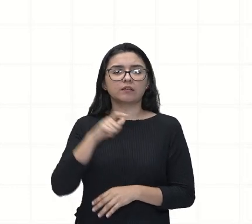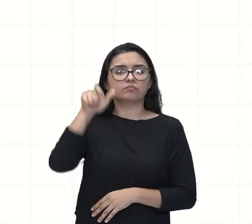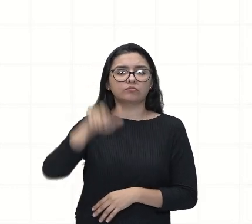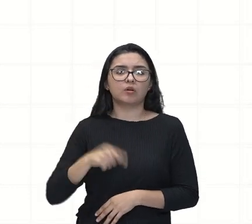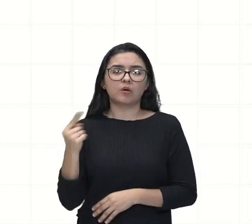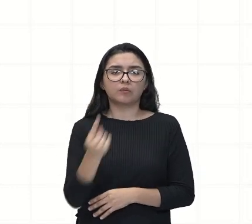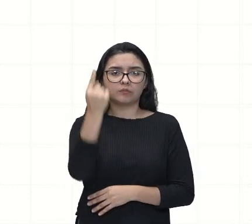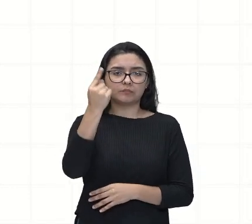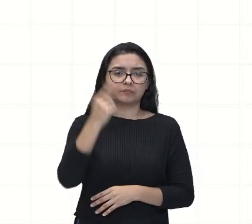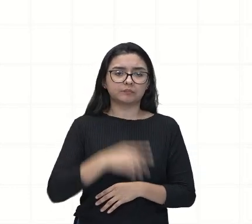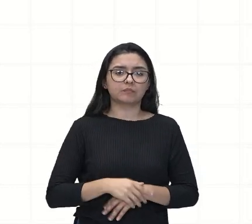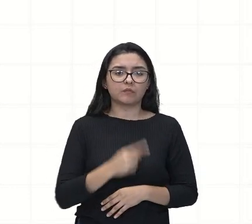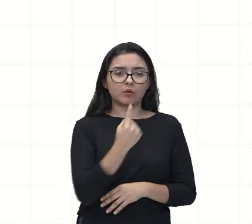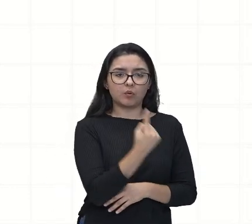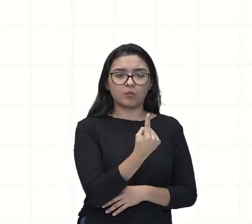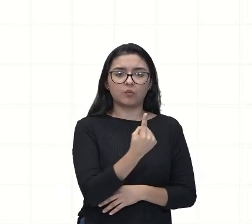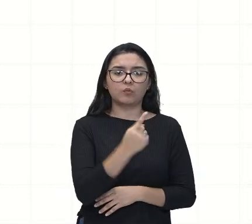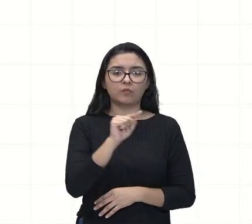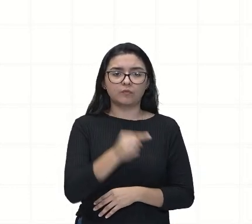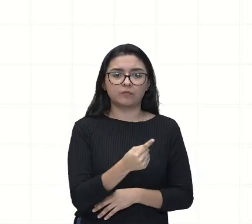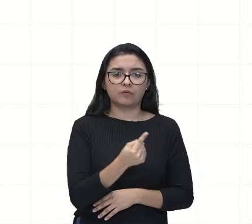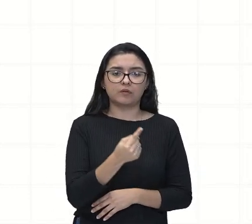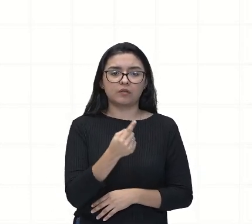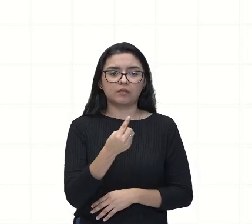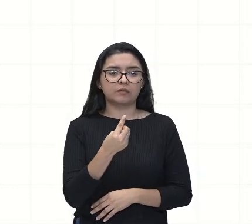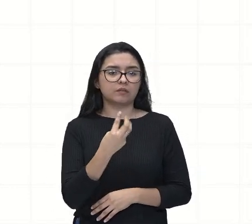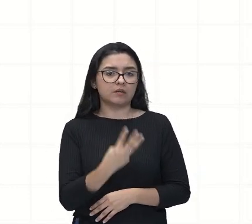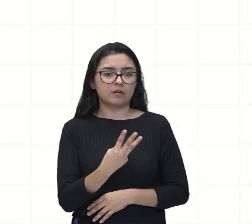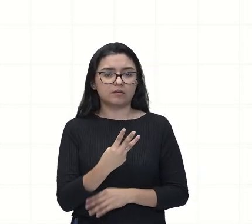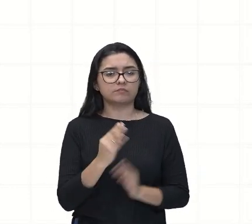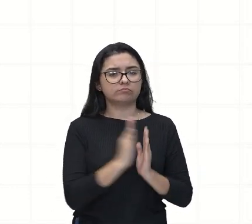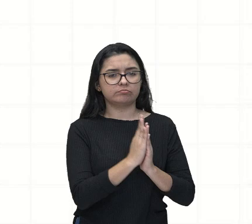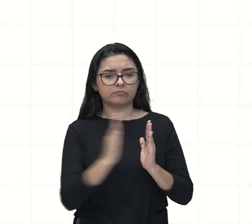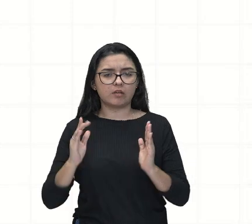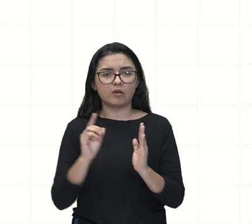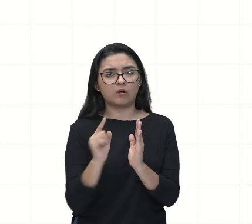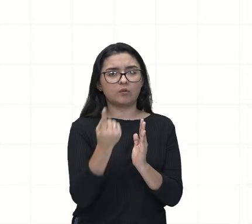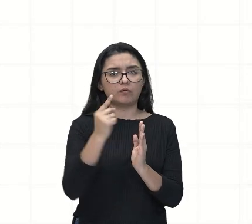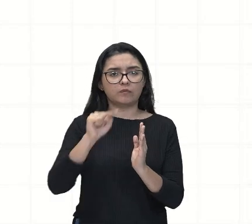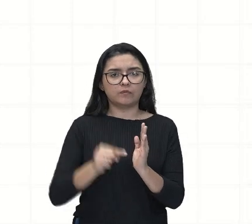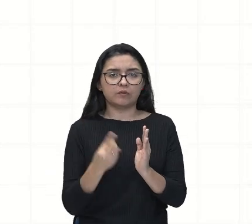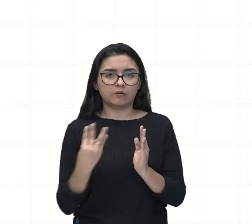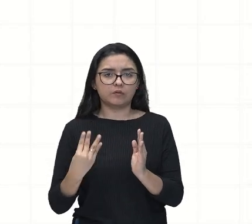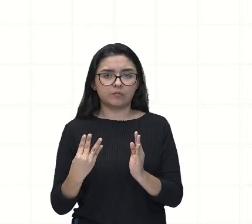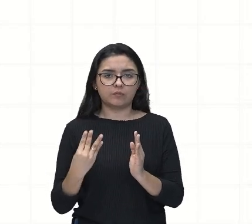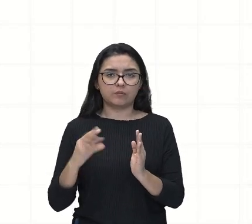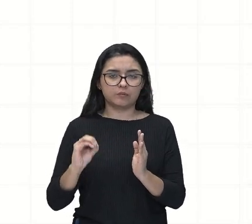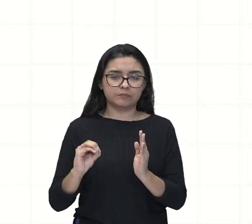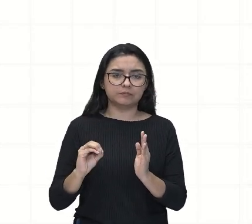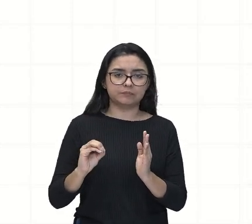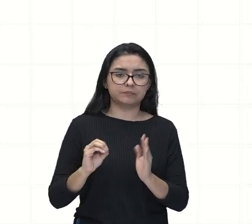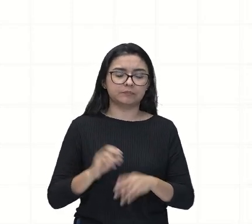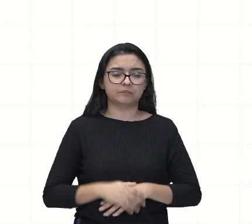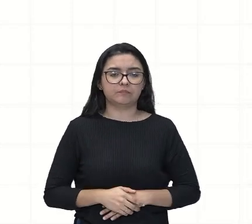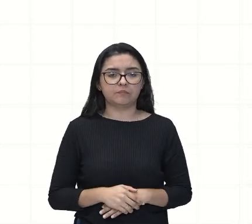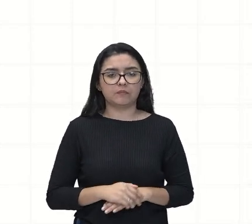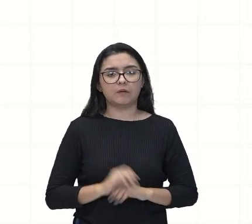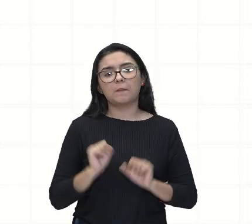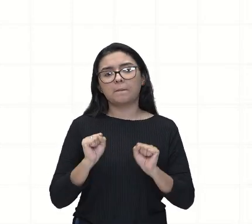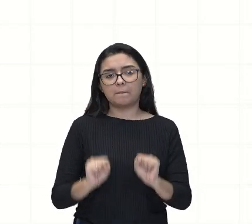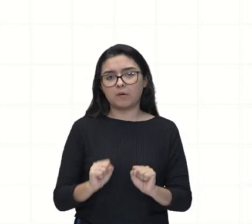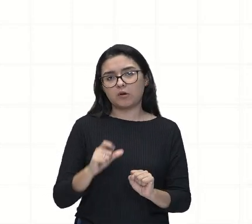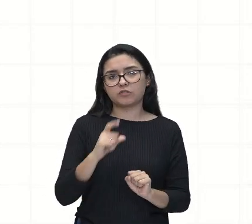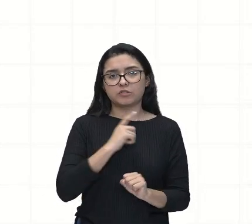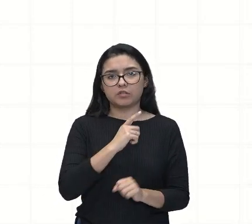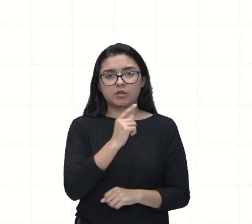entre 1,3 e 1,4, ou seja, entre 1,30 e 1,40. Ou seja, eu posso ter um aluno com